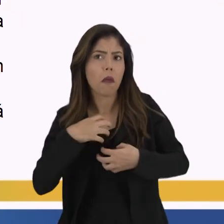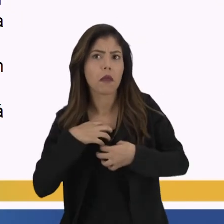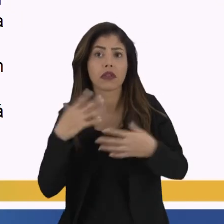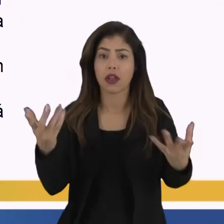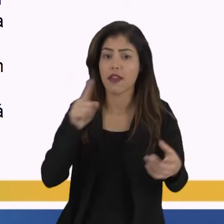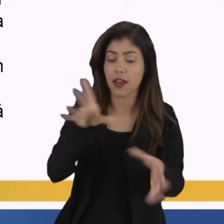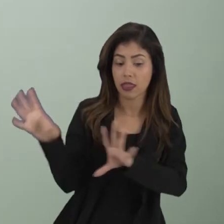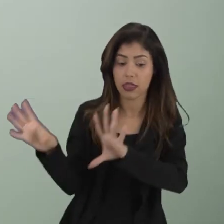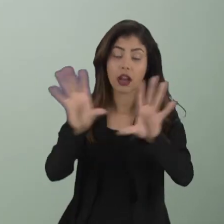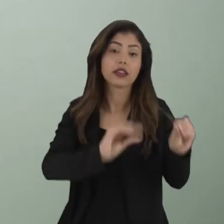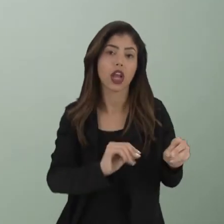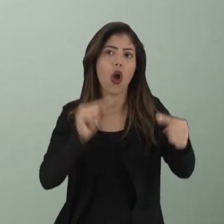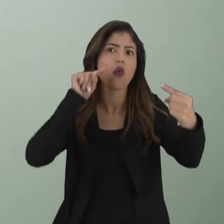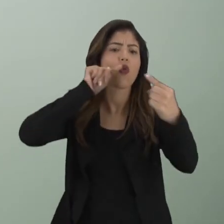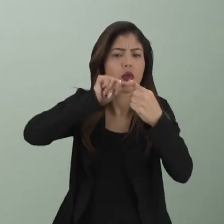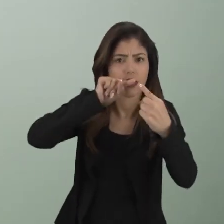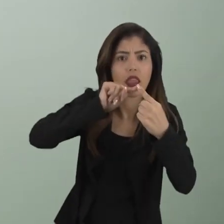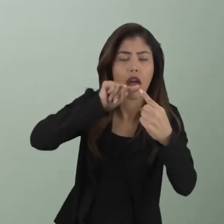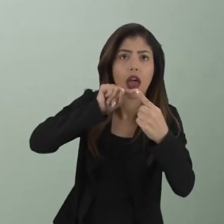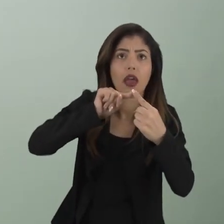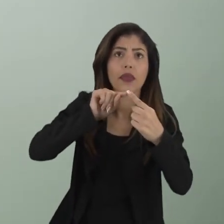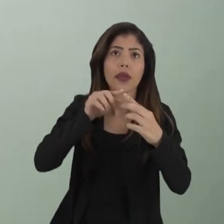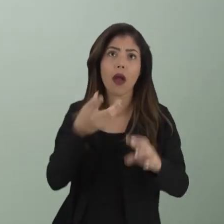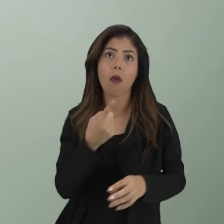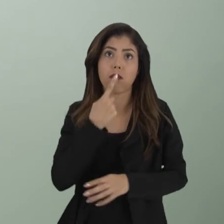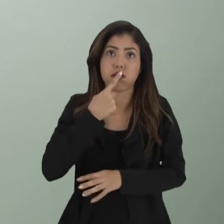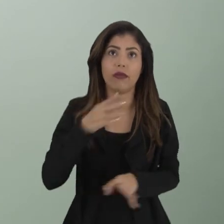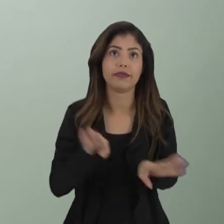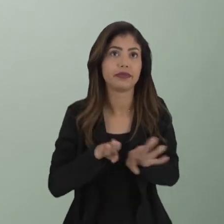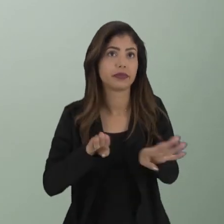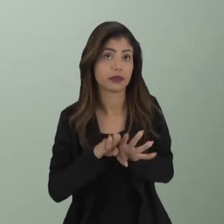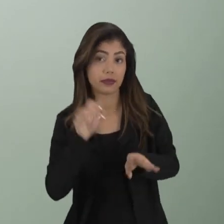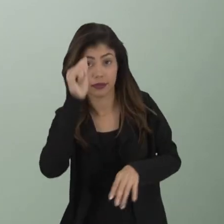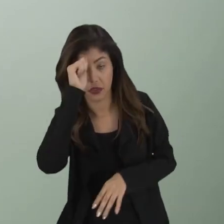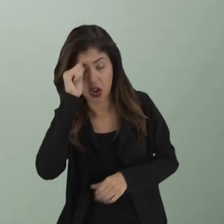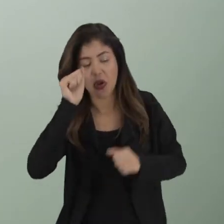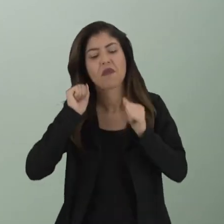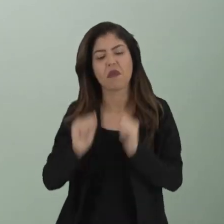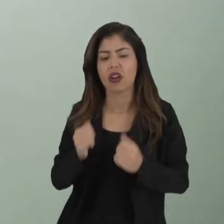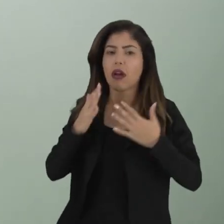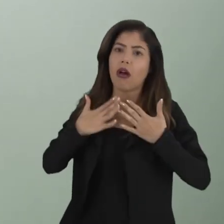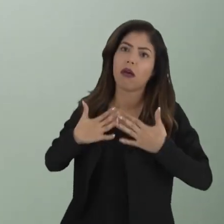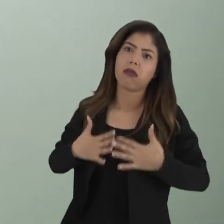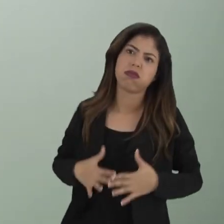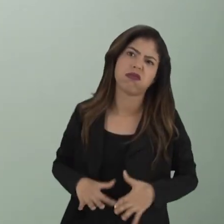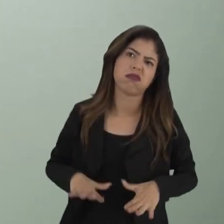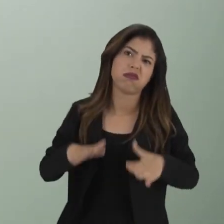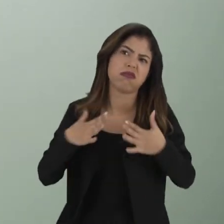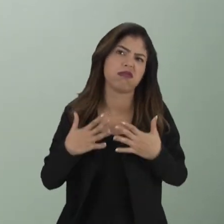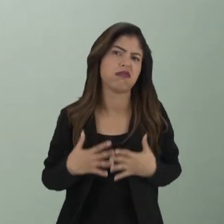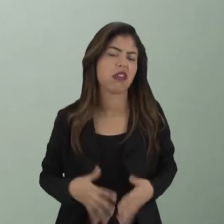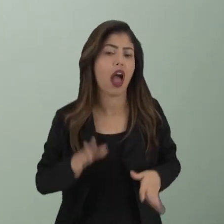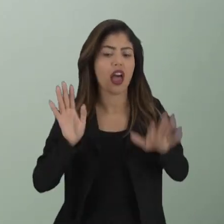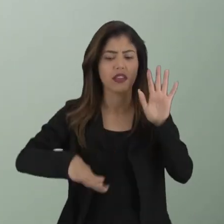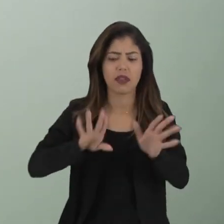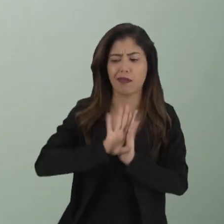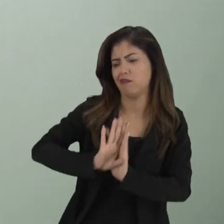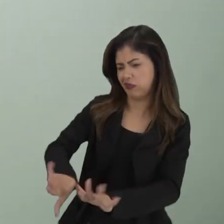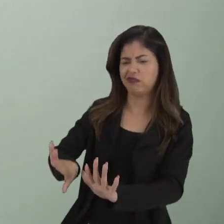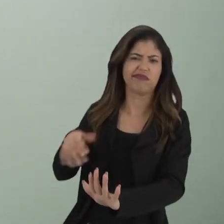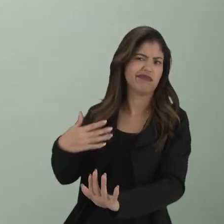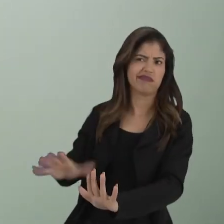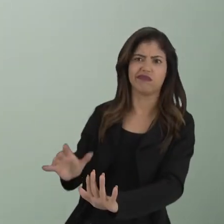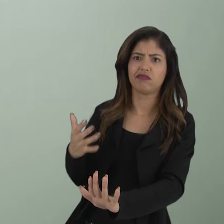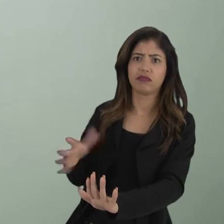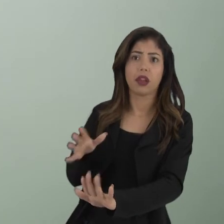esse contato mais próximo com o leitor, ele vai falar um pouco que essa leitura pode ser um pouco cansativa, que às vezes a gente pode até querer desistir, abandonar o livro,